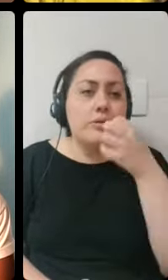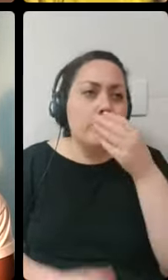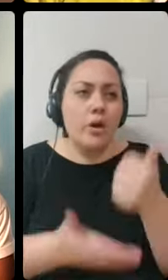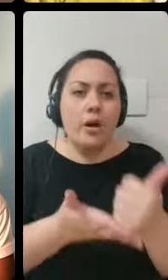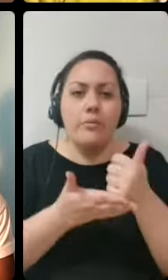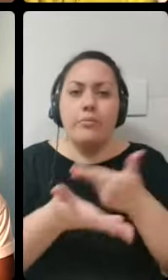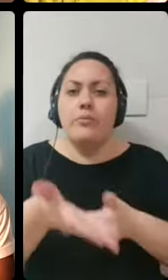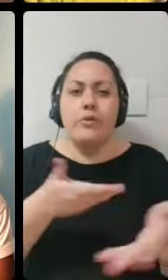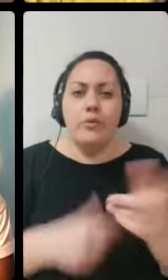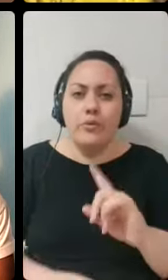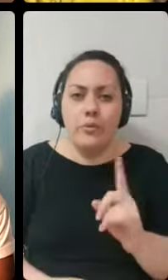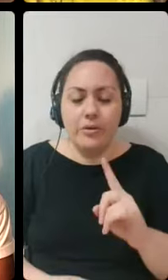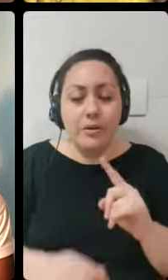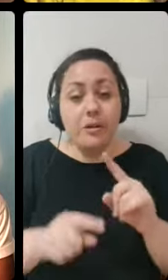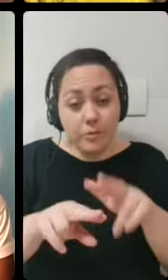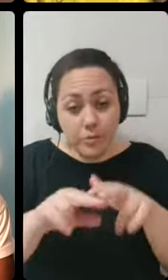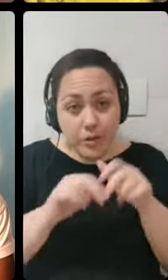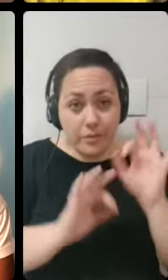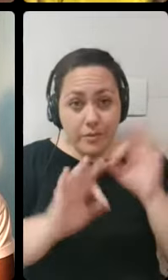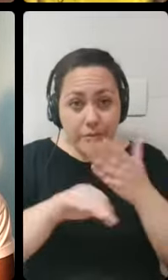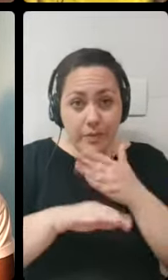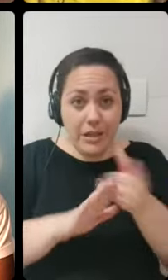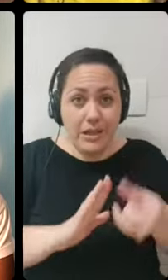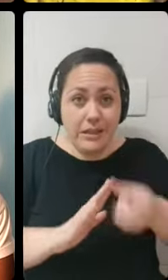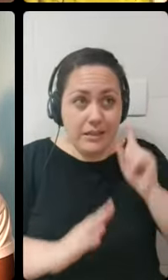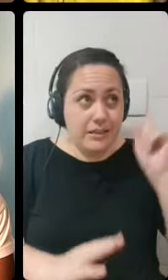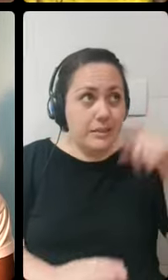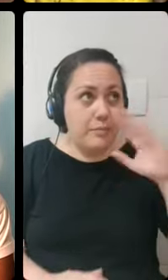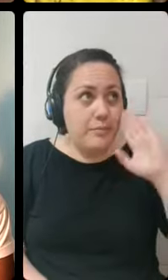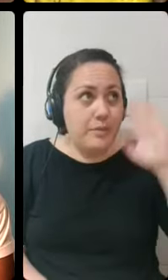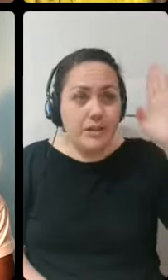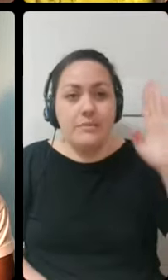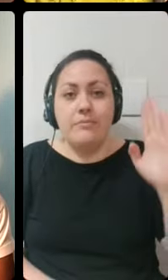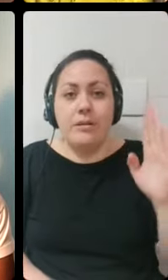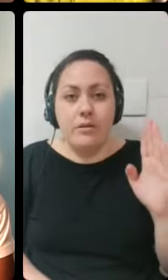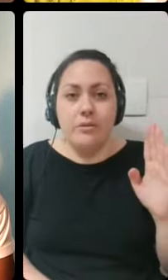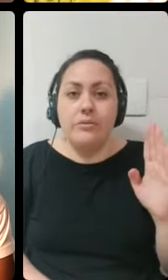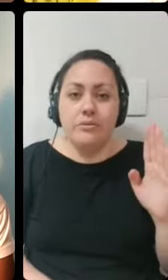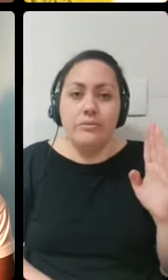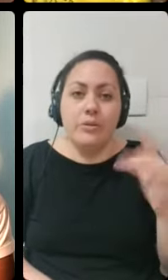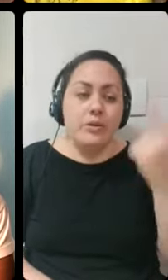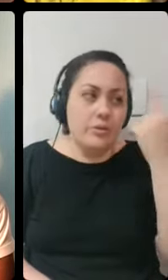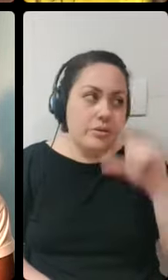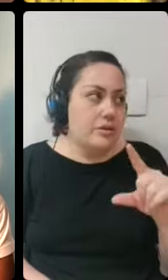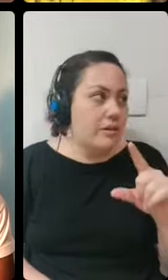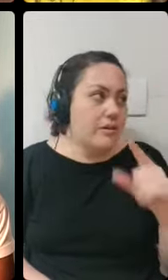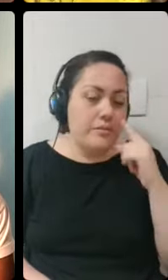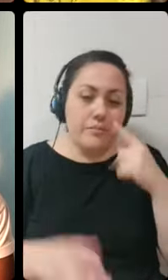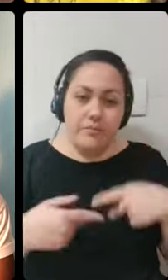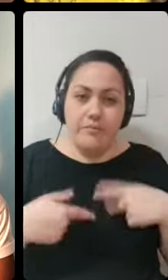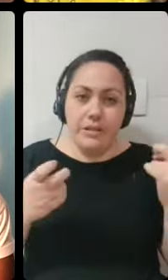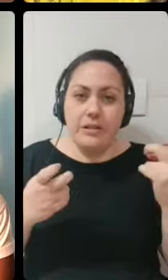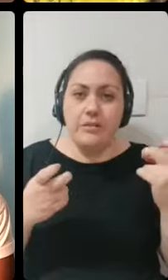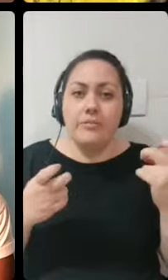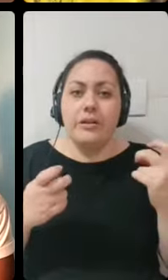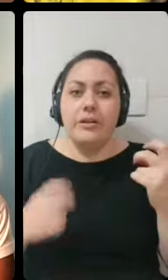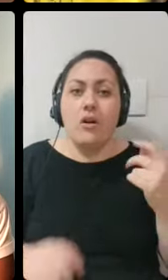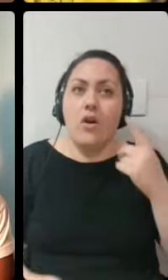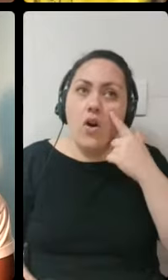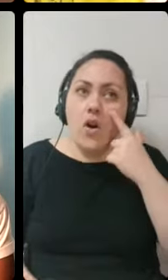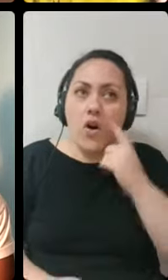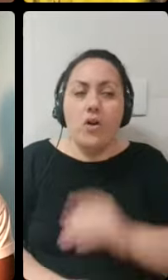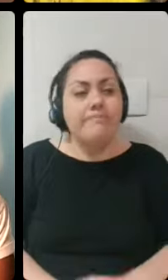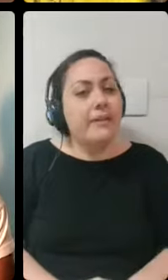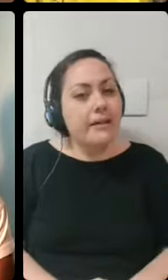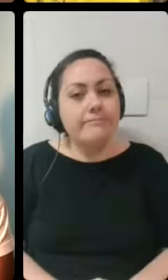acho que essa preparação também foi fundamental para a equipe se unir, para a equipe ver assim, olha, tu pode não estar ali na casa do teu pai e da tua mãe, mas tu